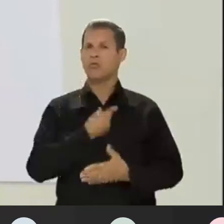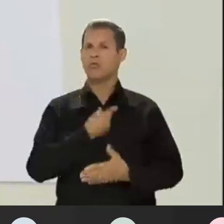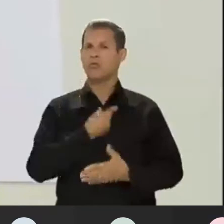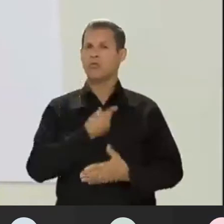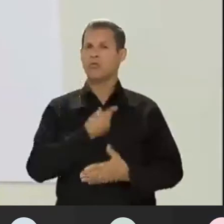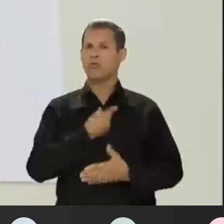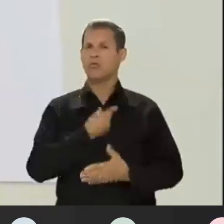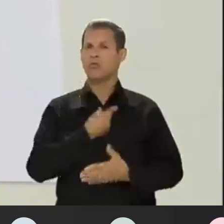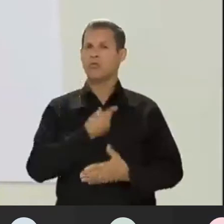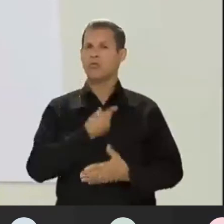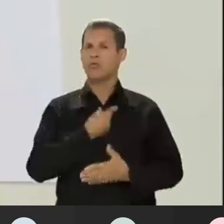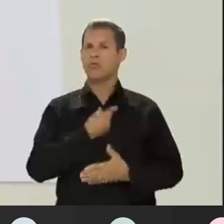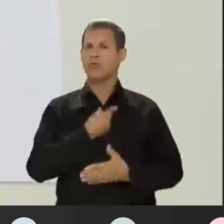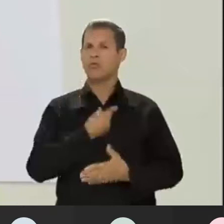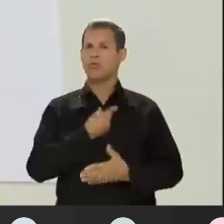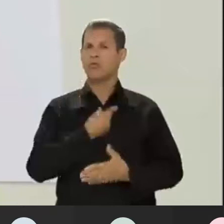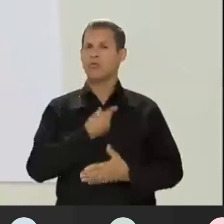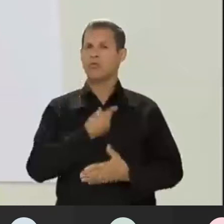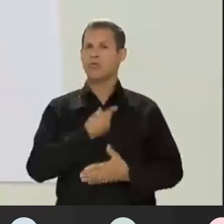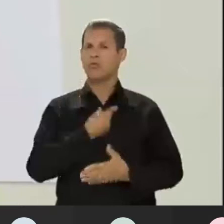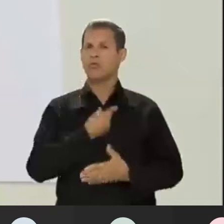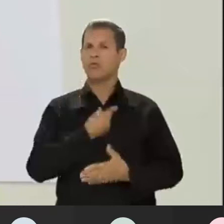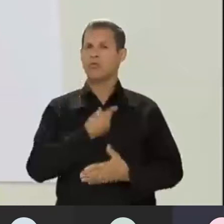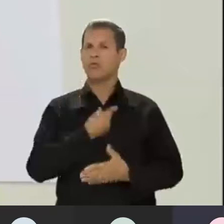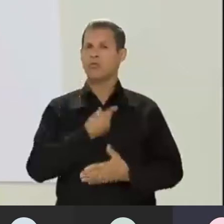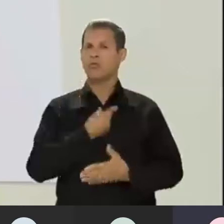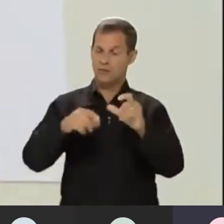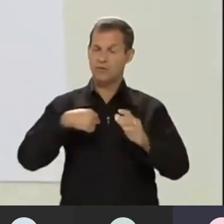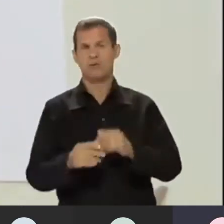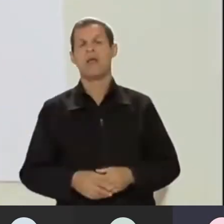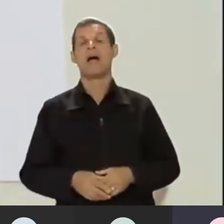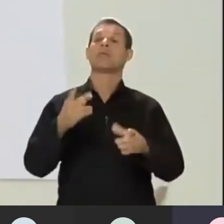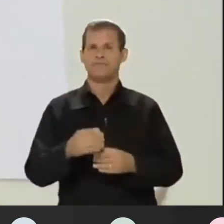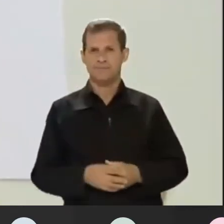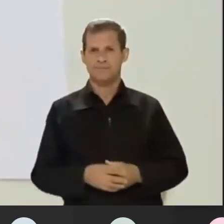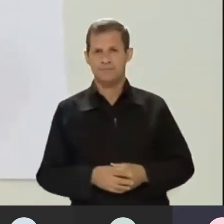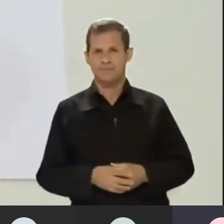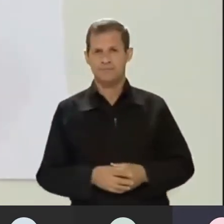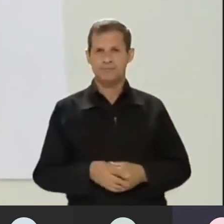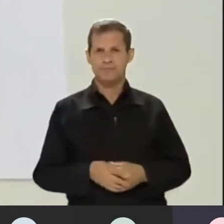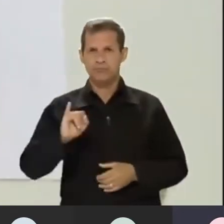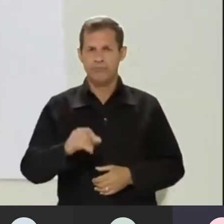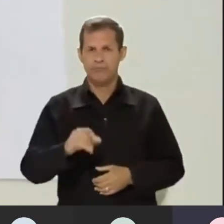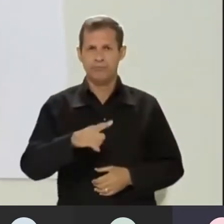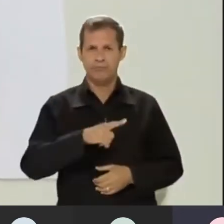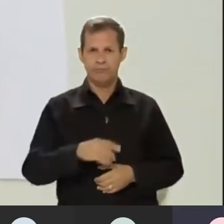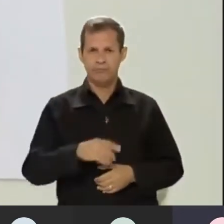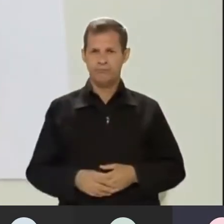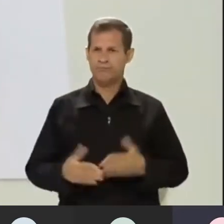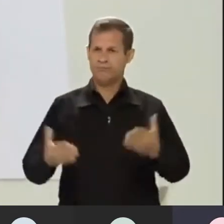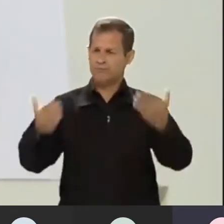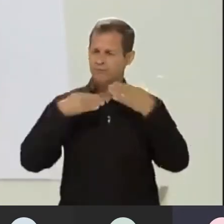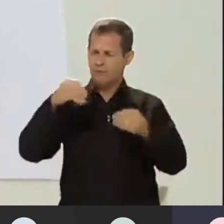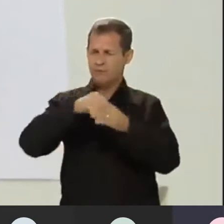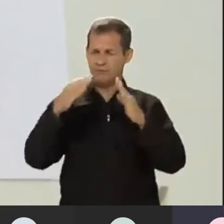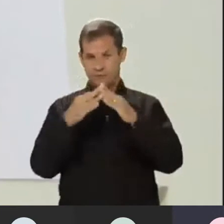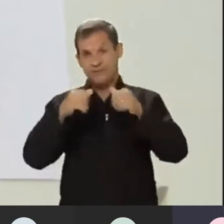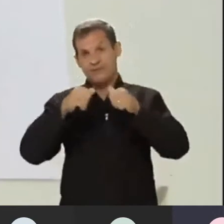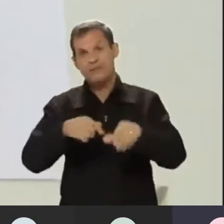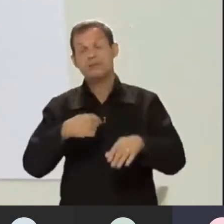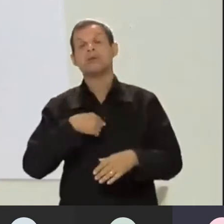nossas o que eu quero? Eu quero segurar